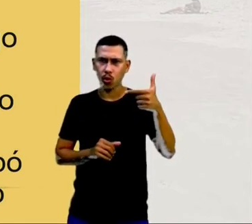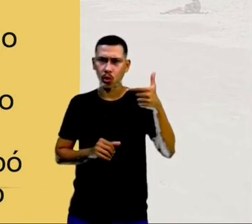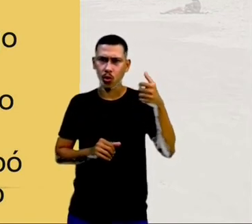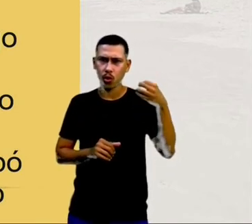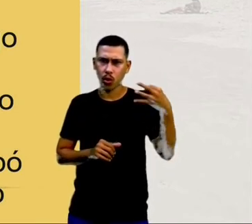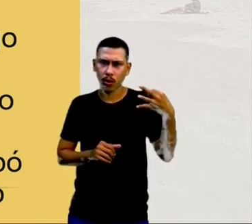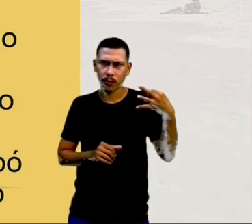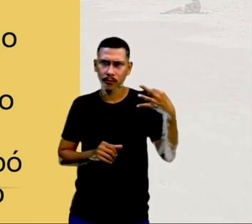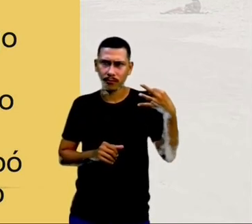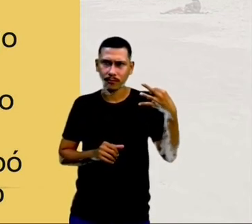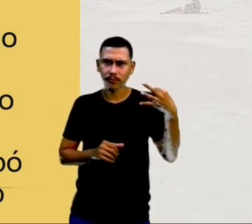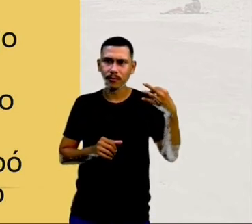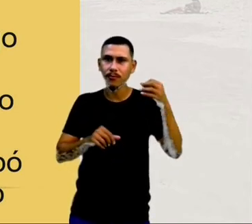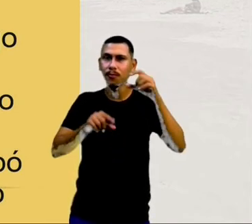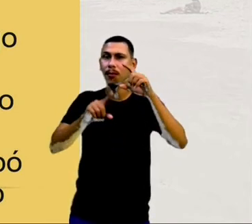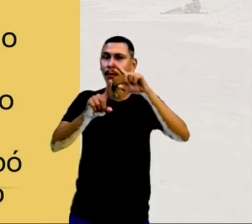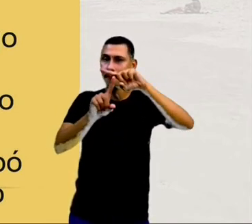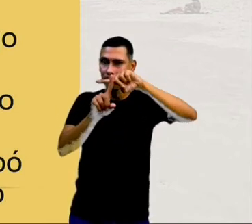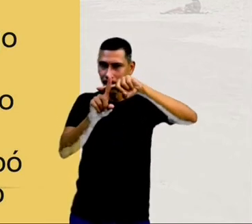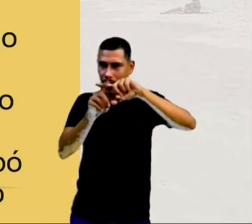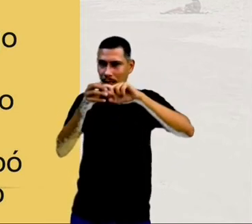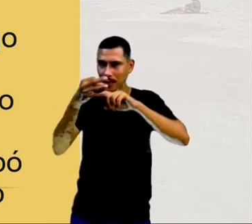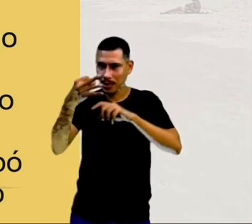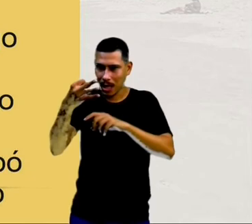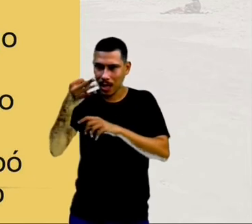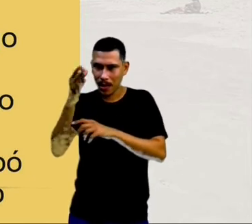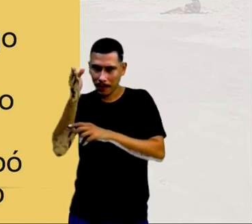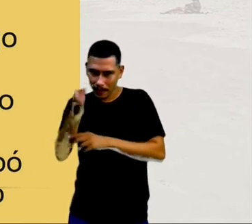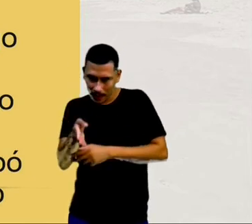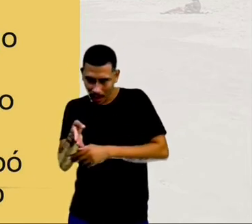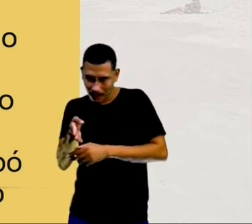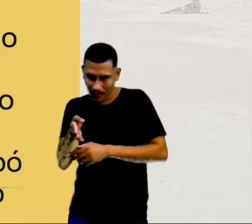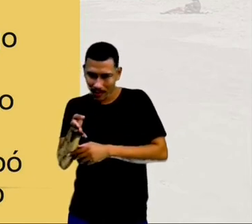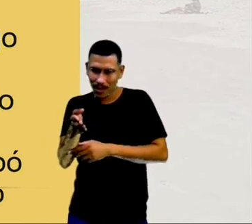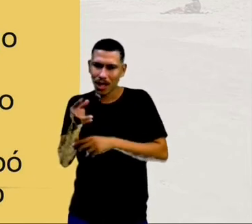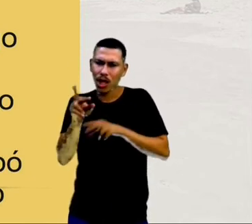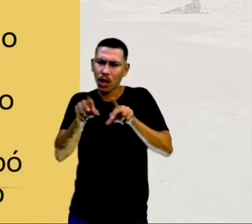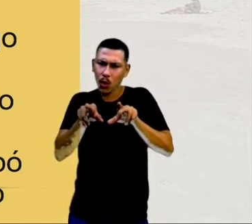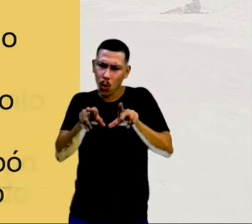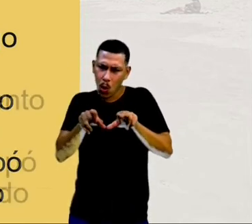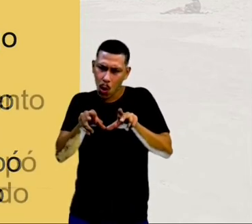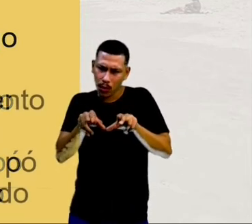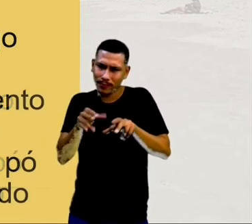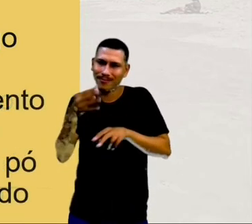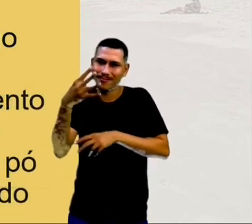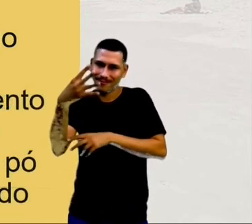1, 2, 3, mais 3 metades, que dá 1,5, por isso que é 4,5, tá bom?